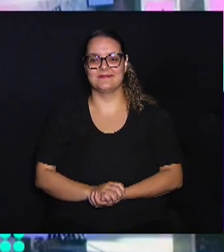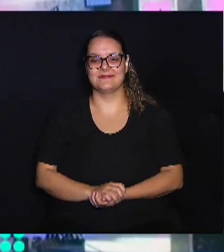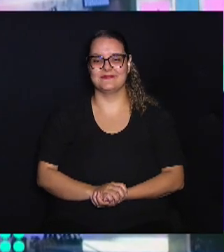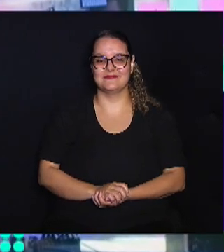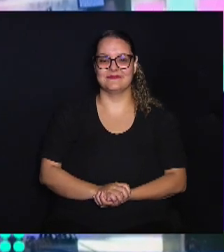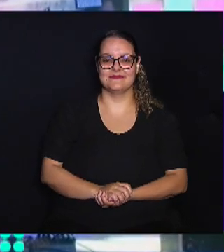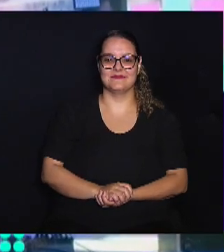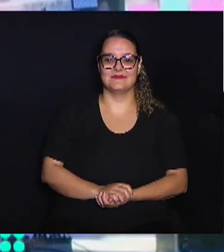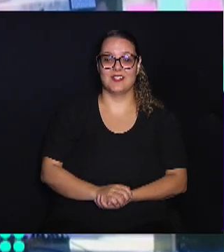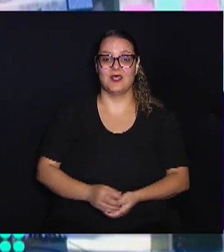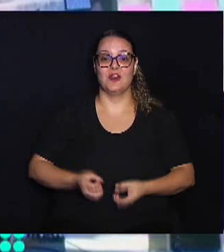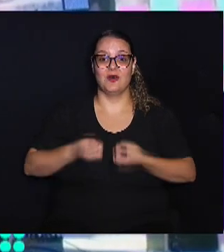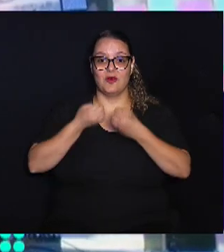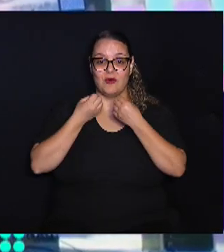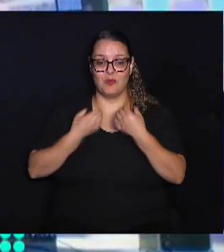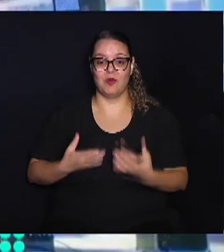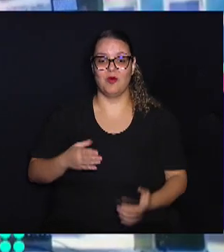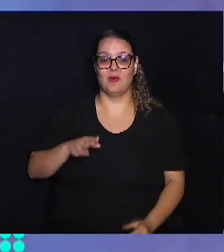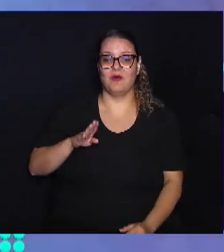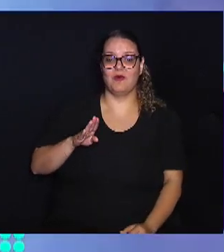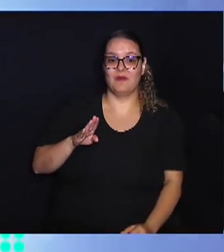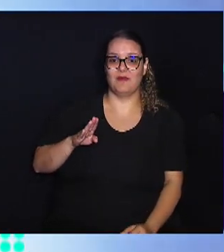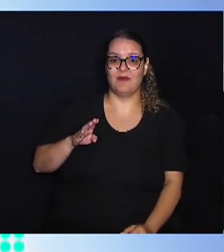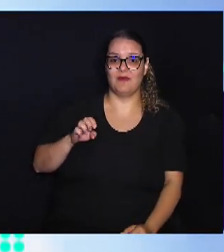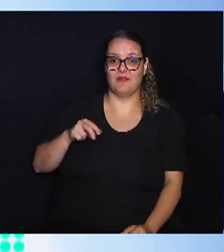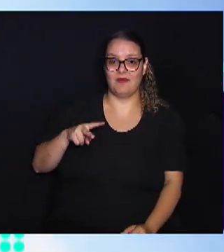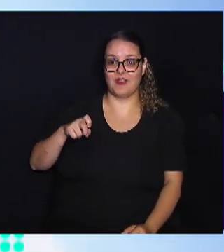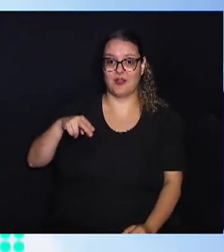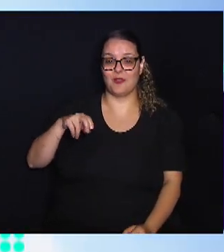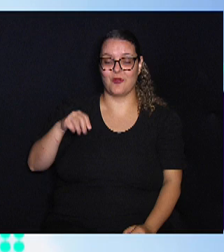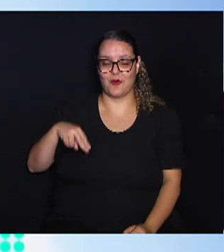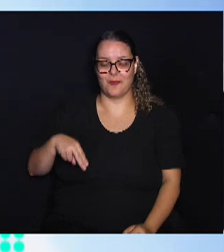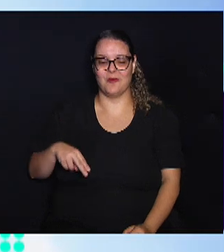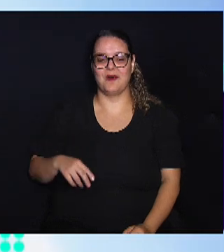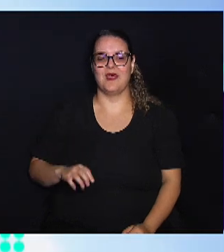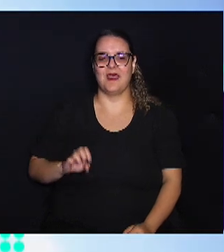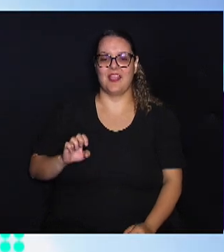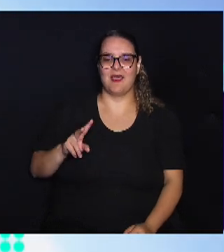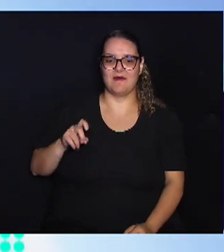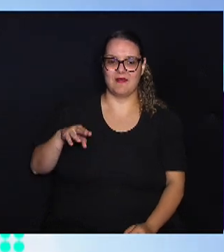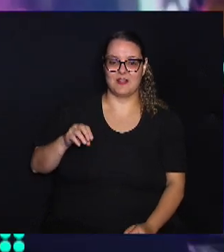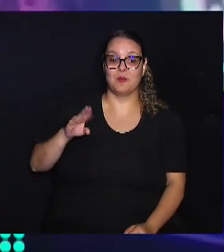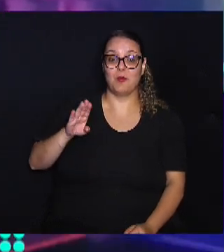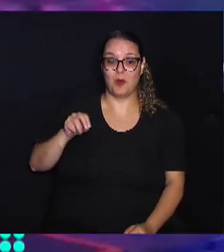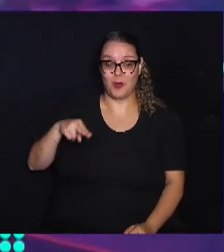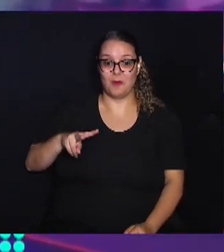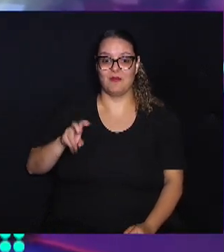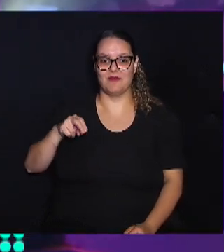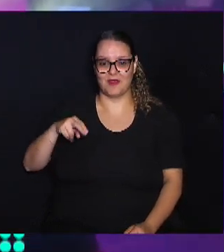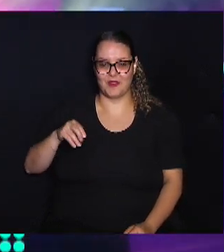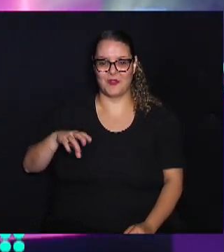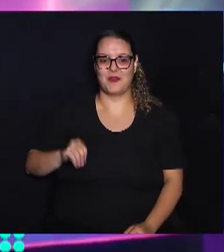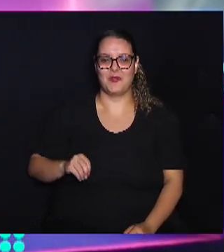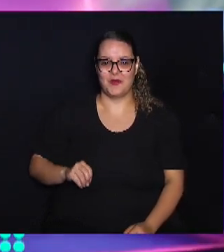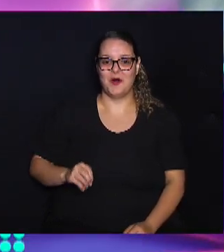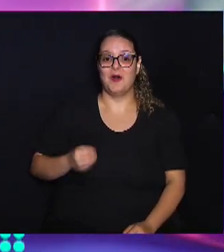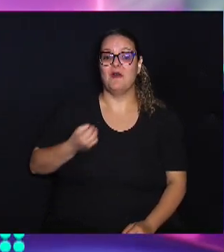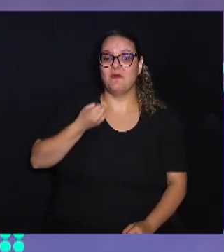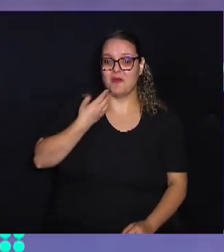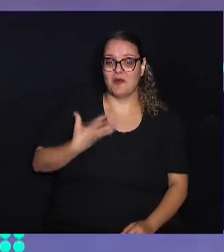O Bom Venon Eventos recebe Vou Querer de Novo com De Propósito, sábado, às 8 da